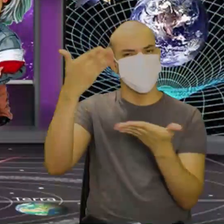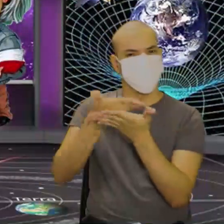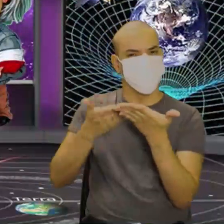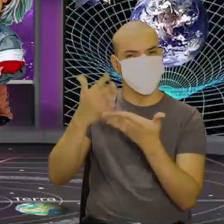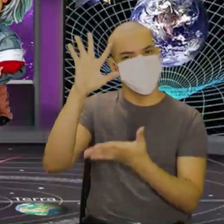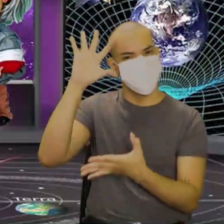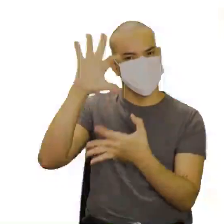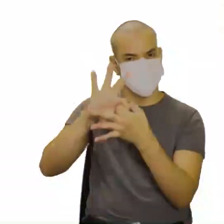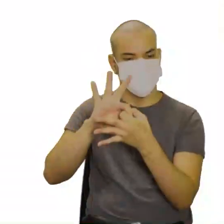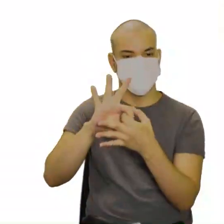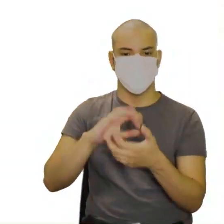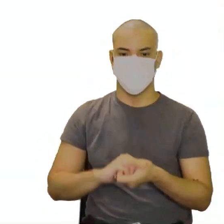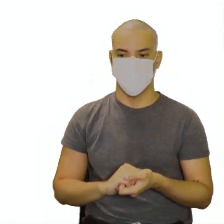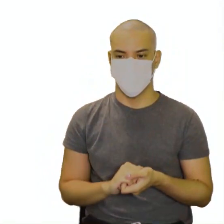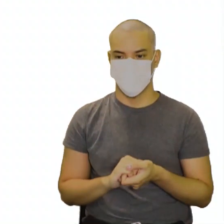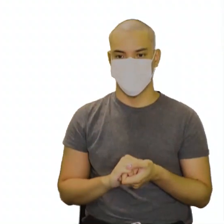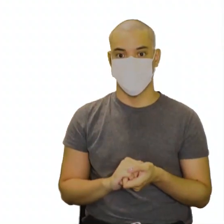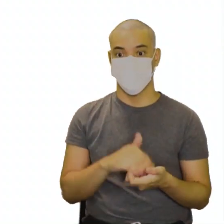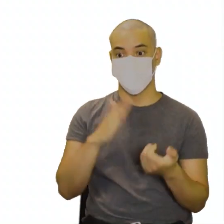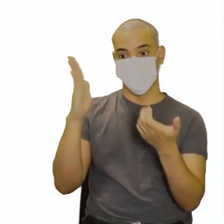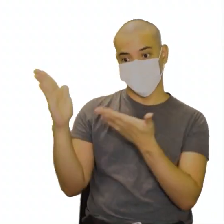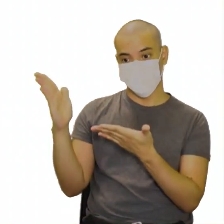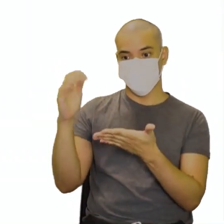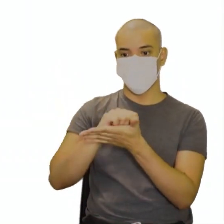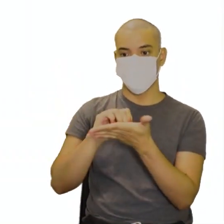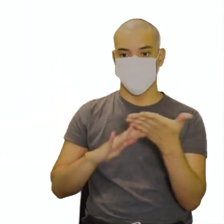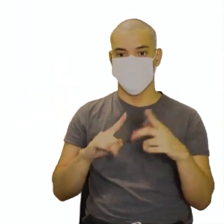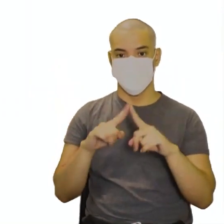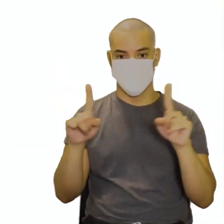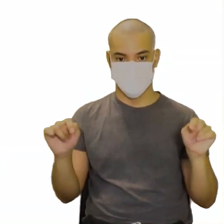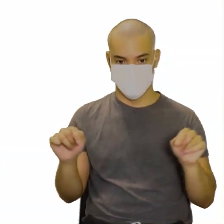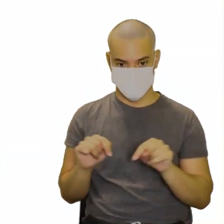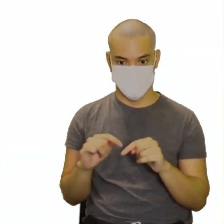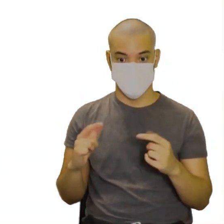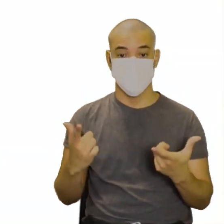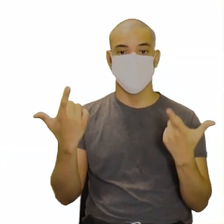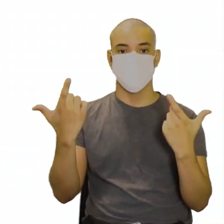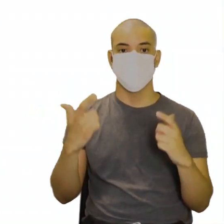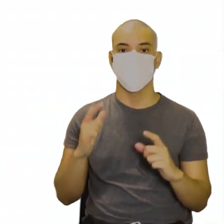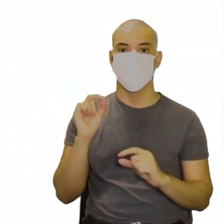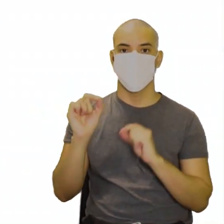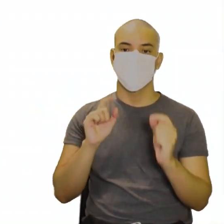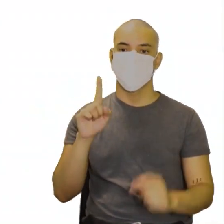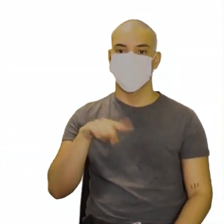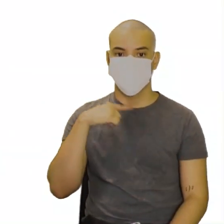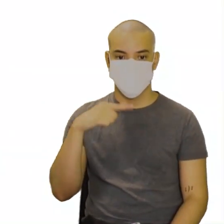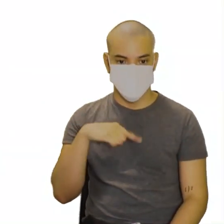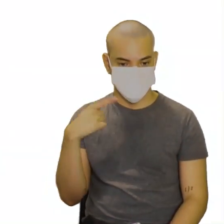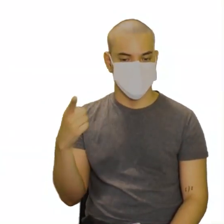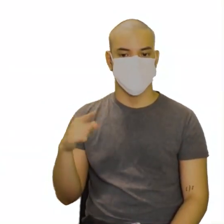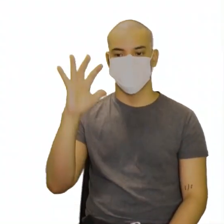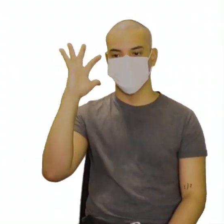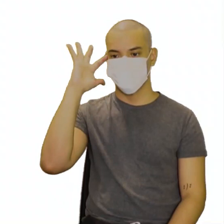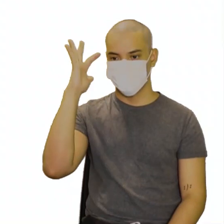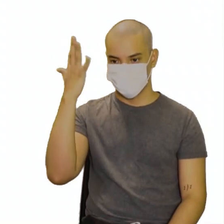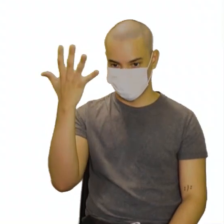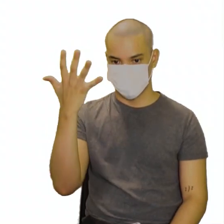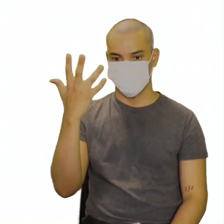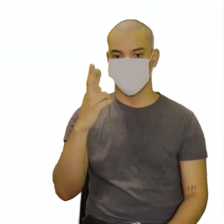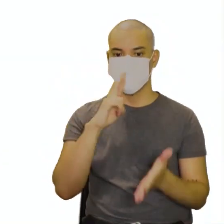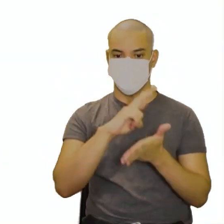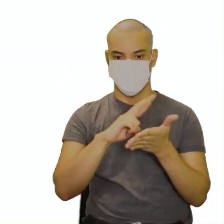aplicações. Vamos lá? Olha só a atividade de sala, onde a gente tira dúvida e